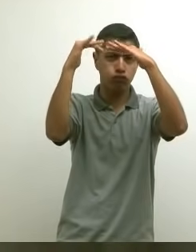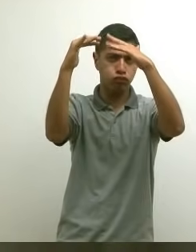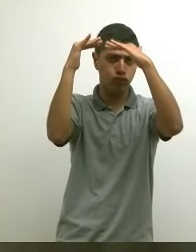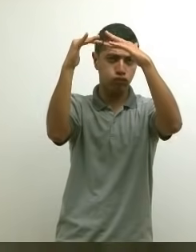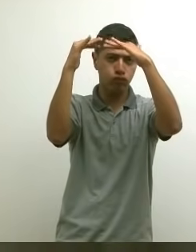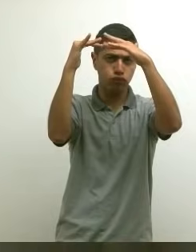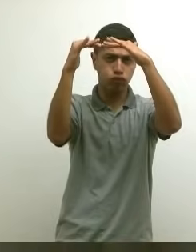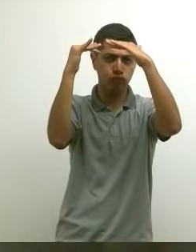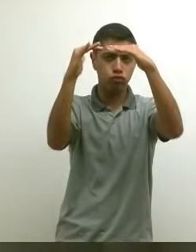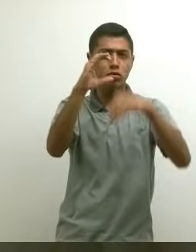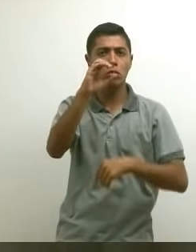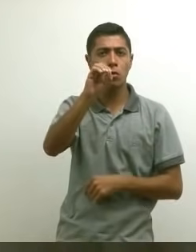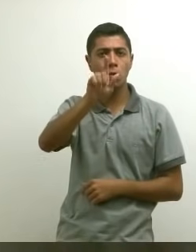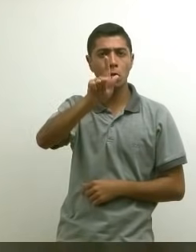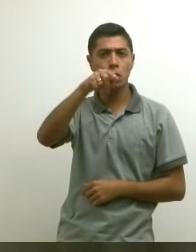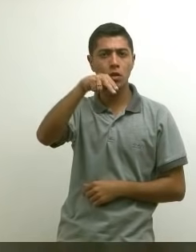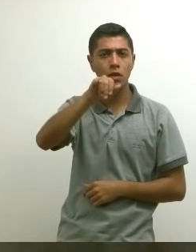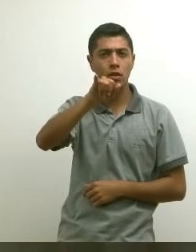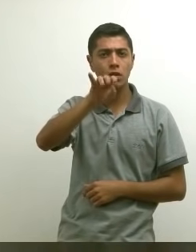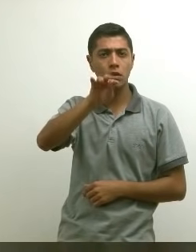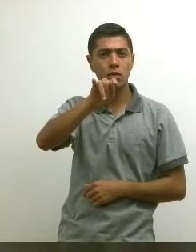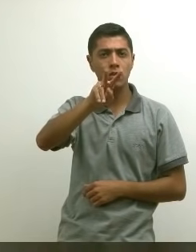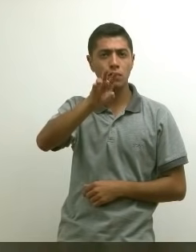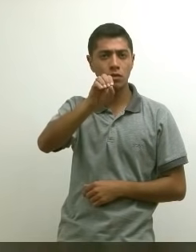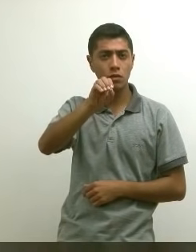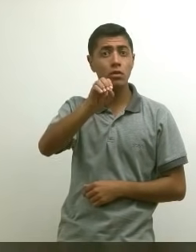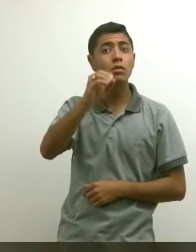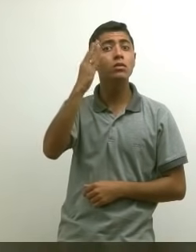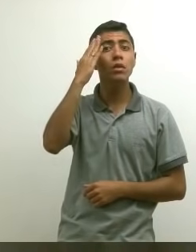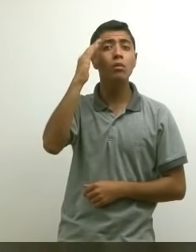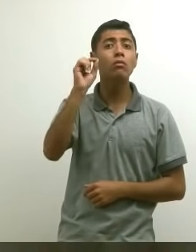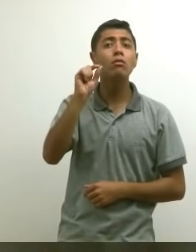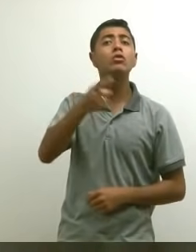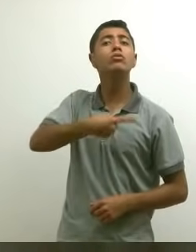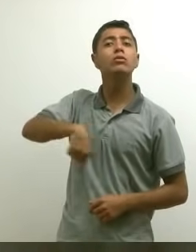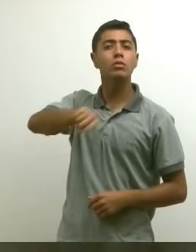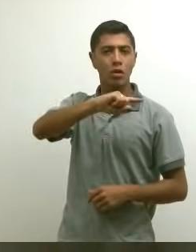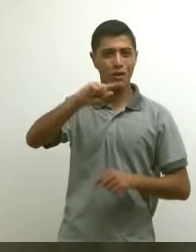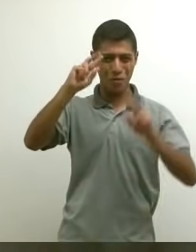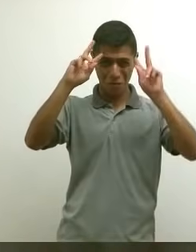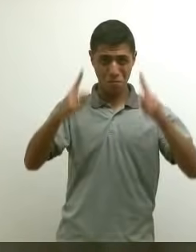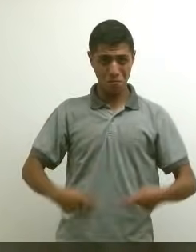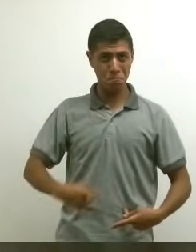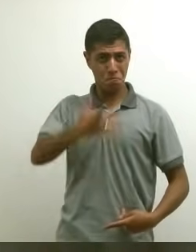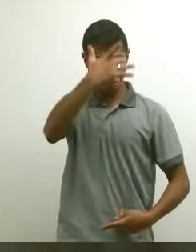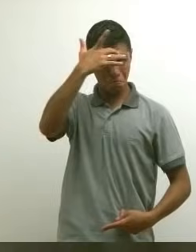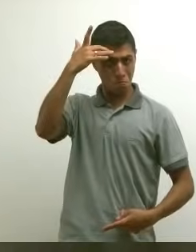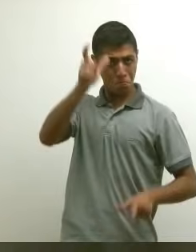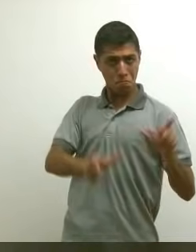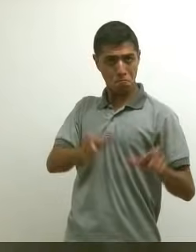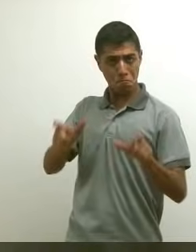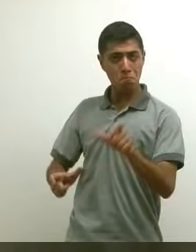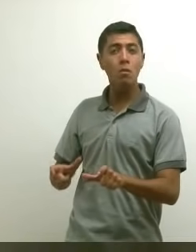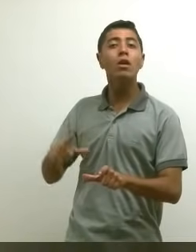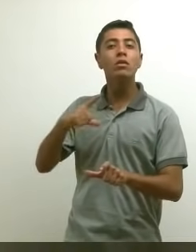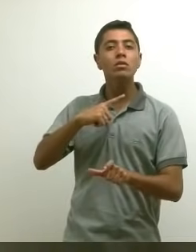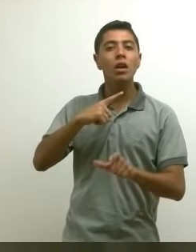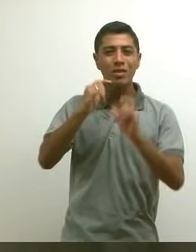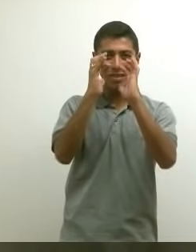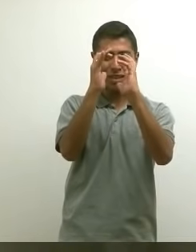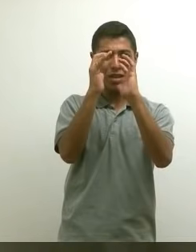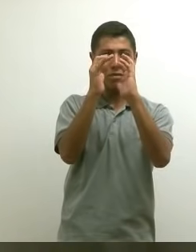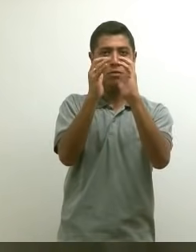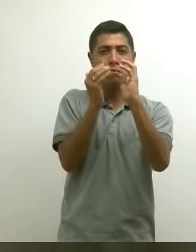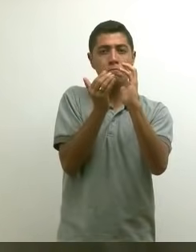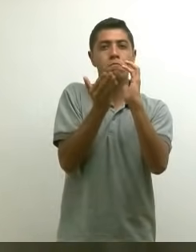uma área específica do cérebro que era pré frontal ou seja se a gente olhar esse caminho evolutivo do homo